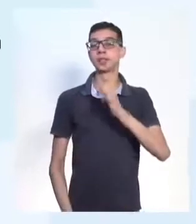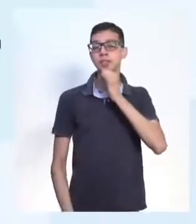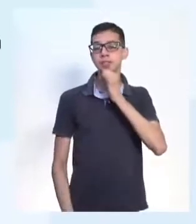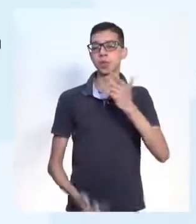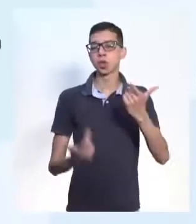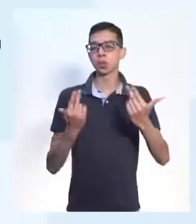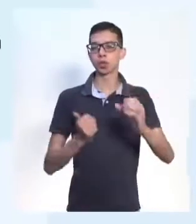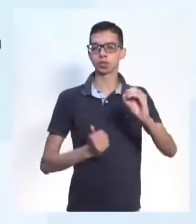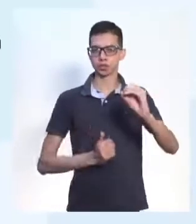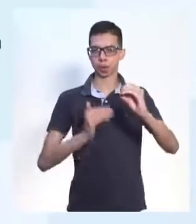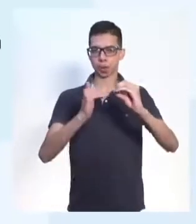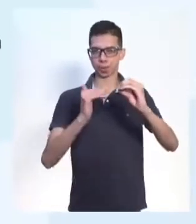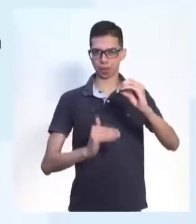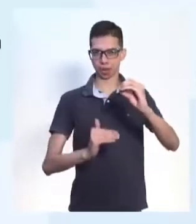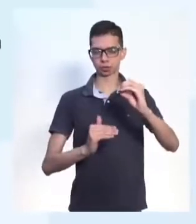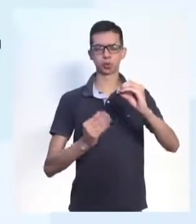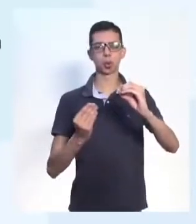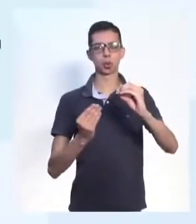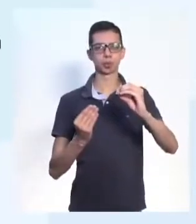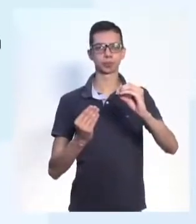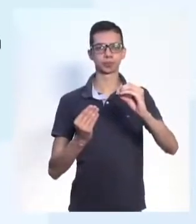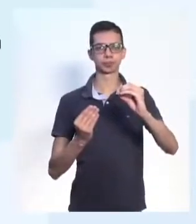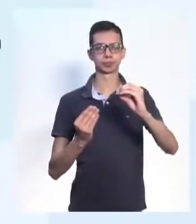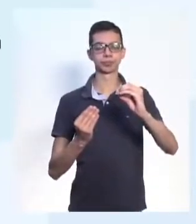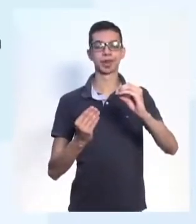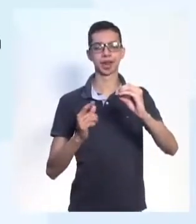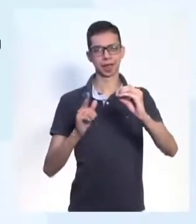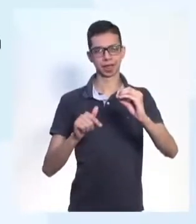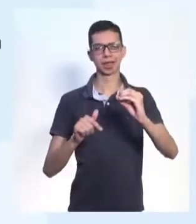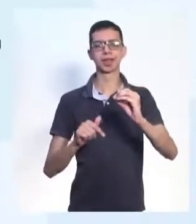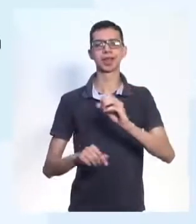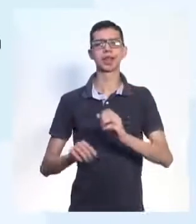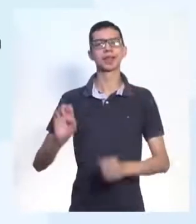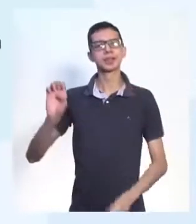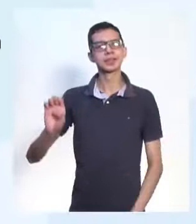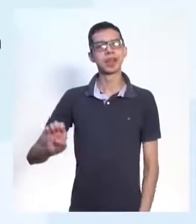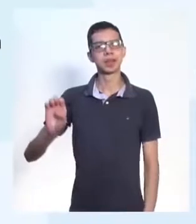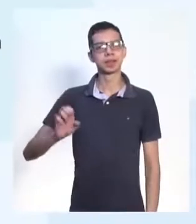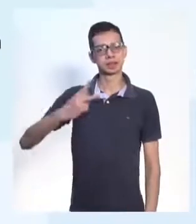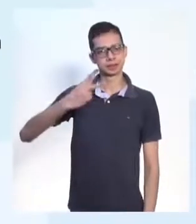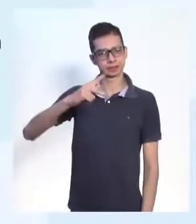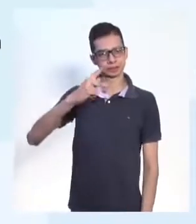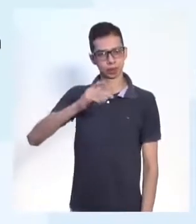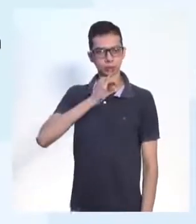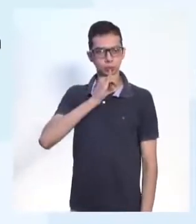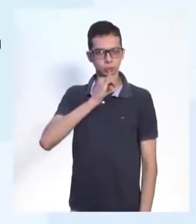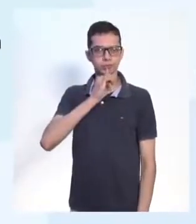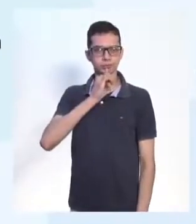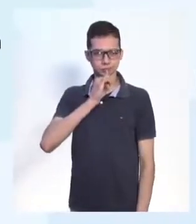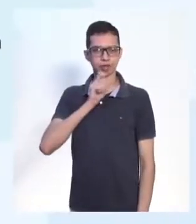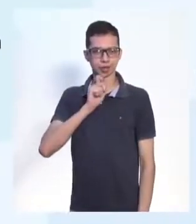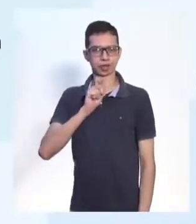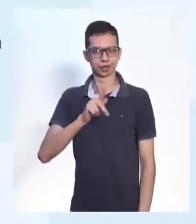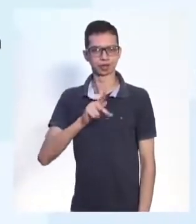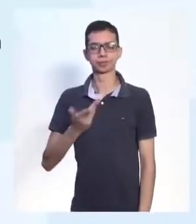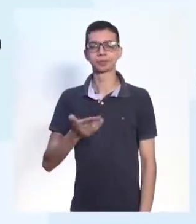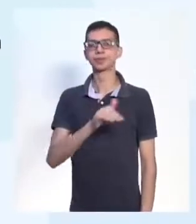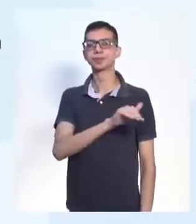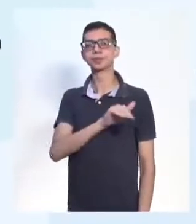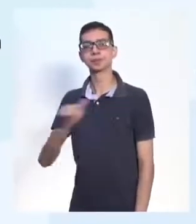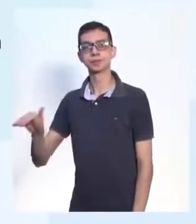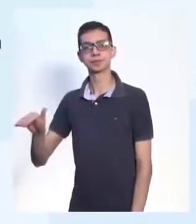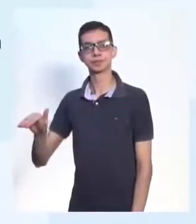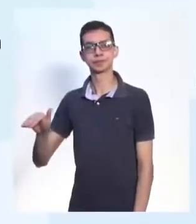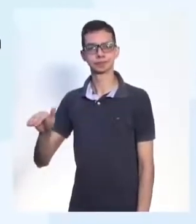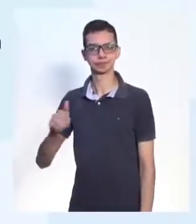minha esquerda, né? Sim. O abaixo de 0 seria essa relação para a esquerda. Sim. Acho que ficou claro, né? Acho que ficou.